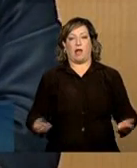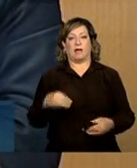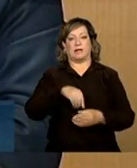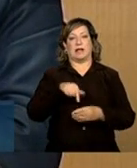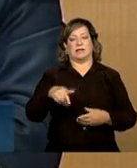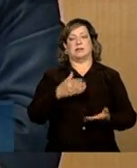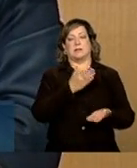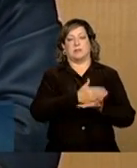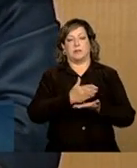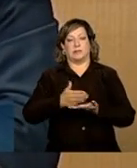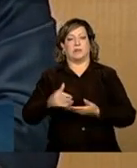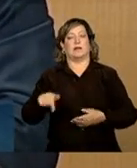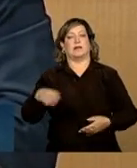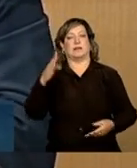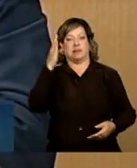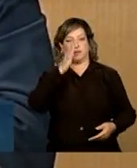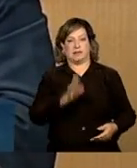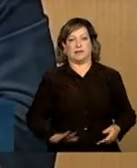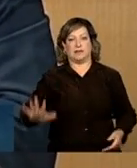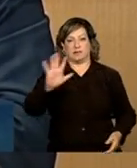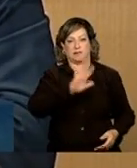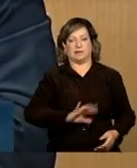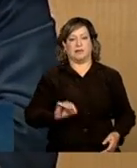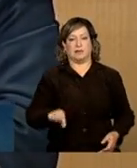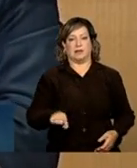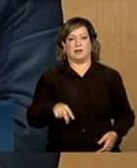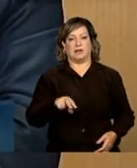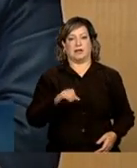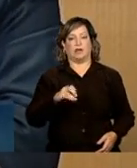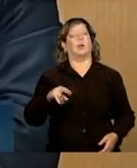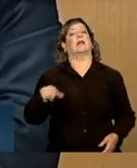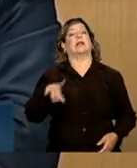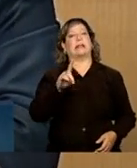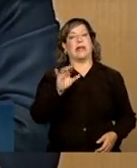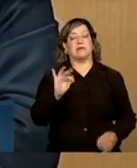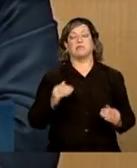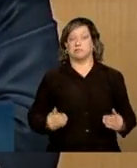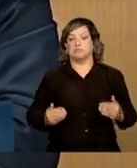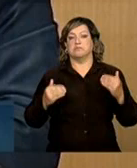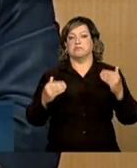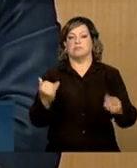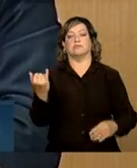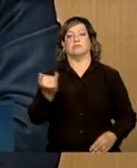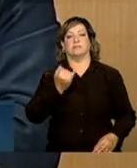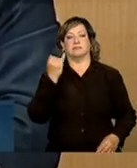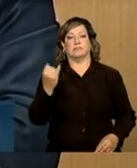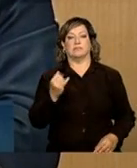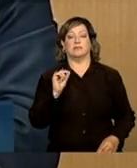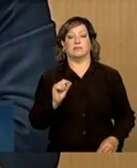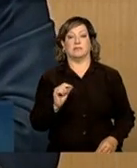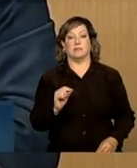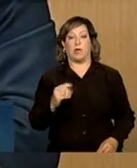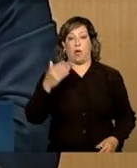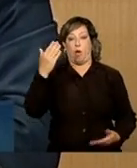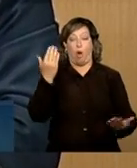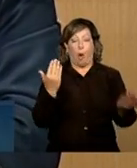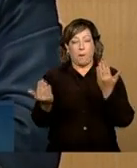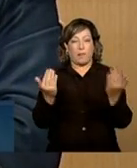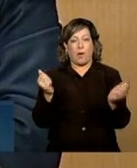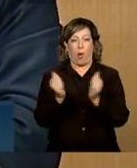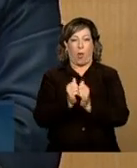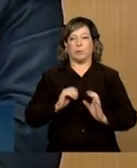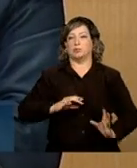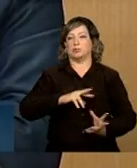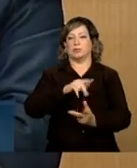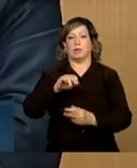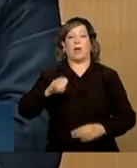programa nacional então eu acredito que o Distrito Federal saiu na frente e a nível Mundial eu acho que é uma das